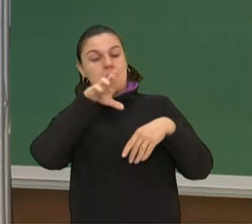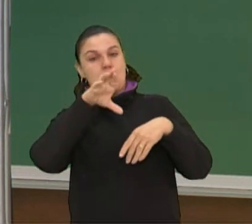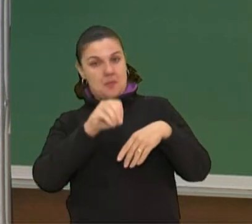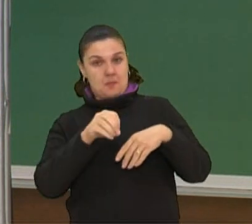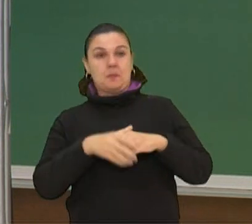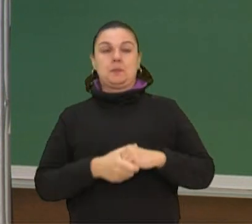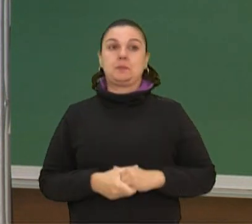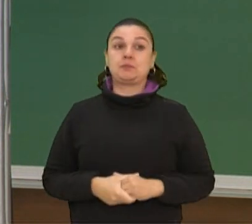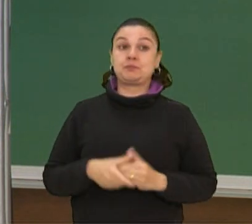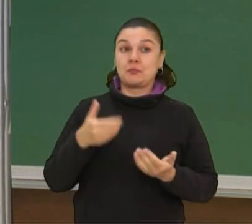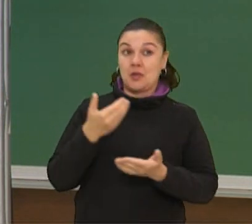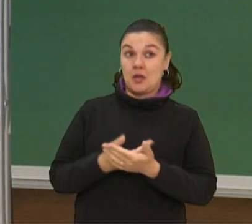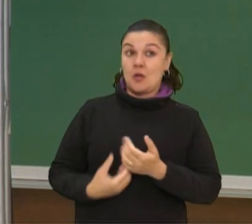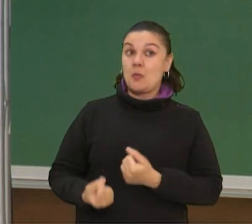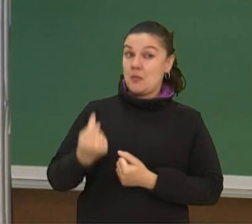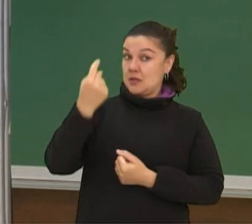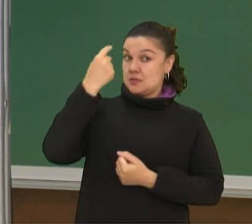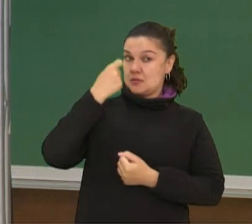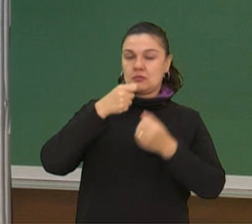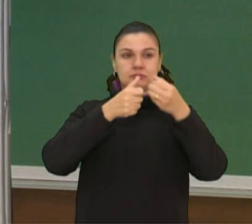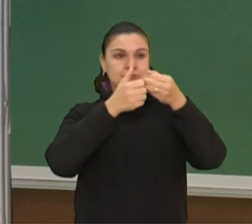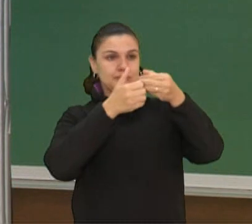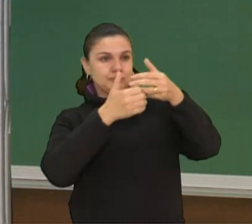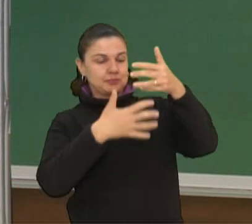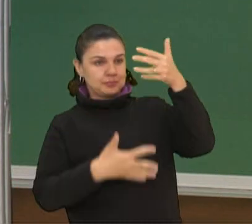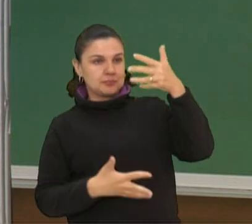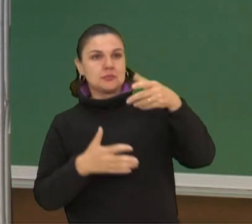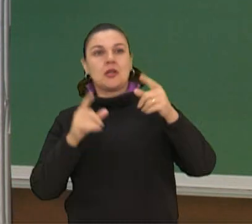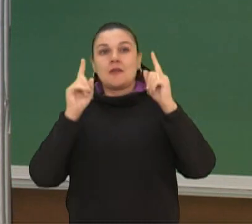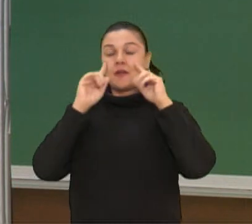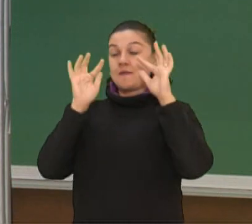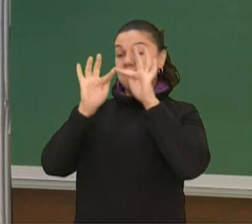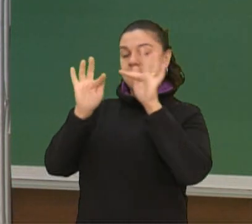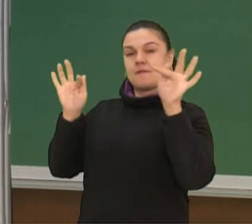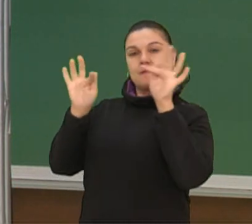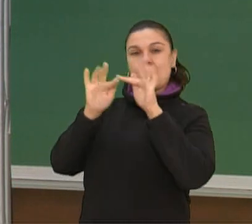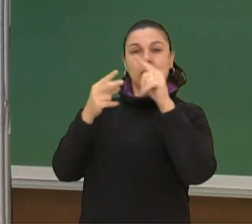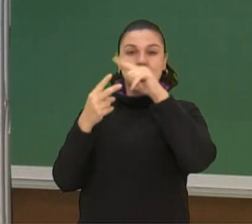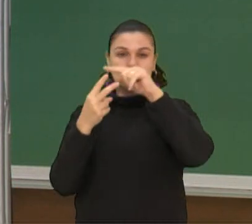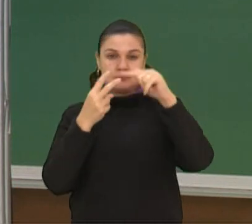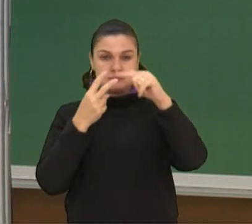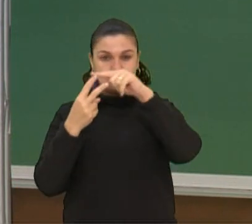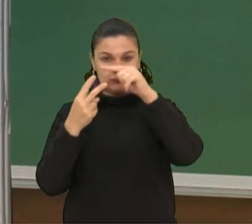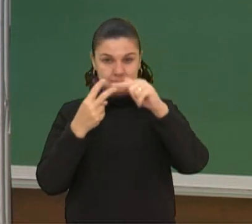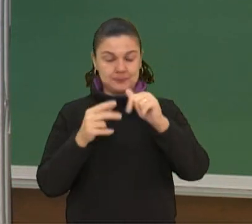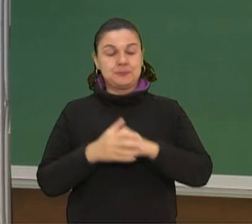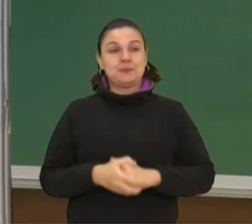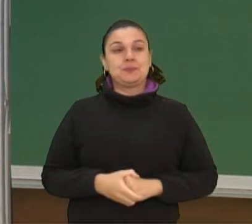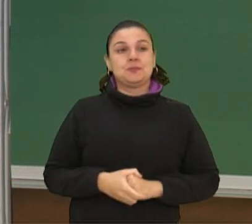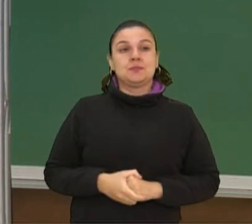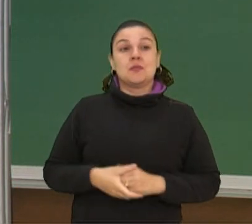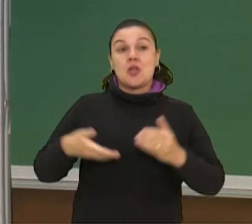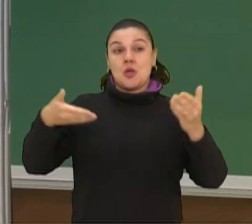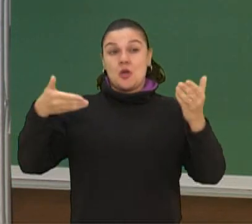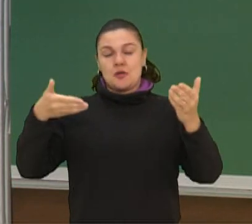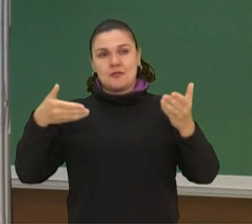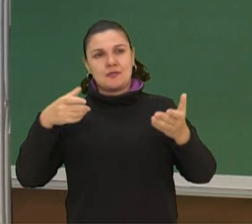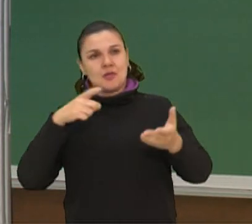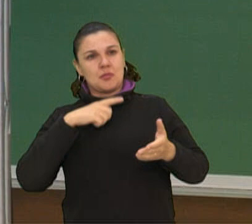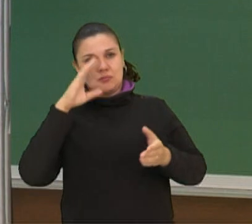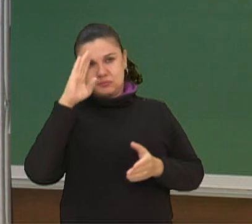aula anterior. Na aula anterior, nós falamos um tanto do Epiteto e do Sêneca. E hoje,